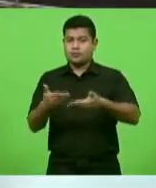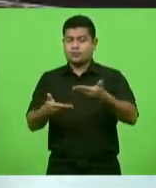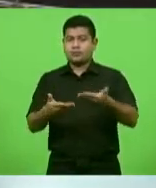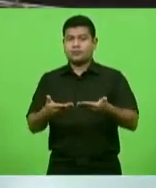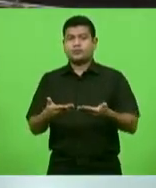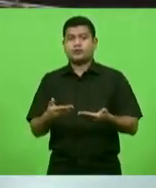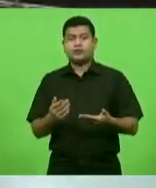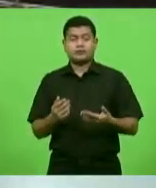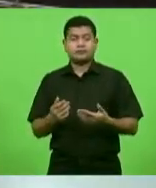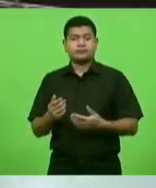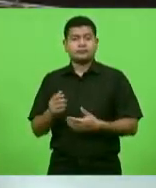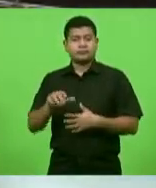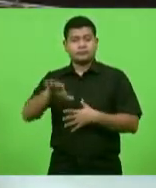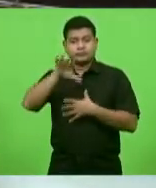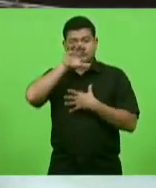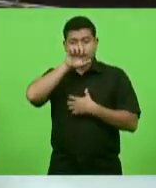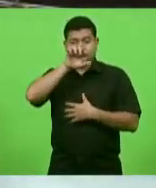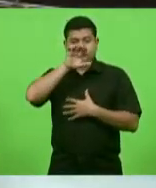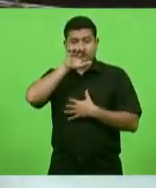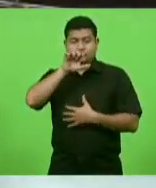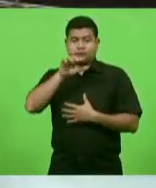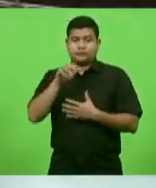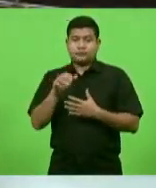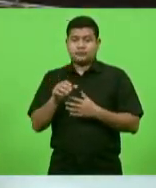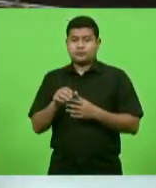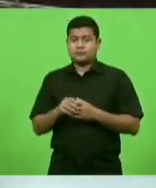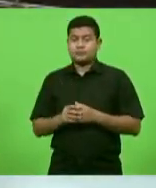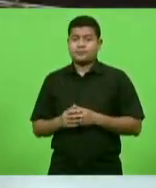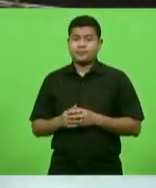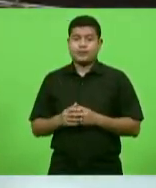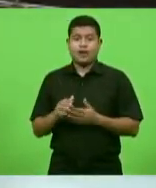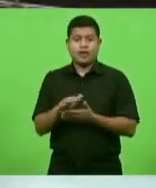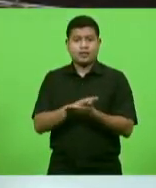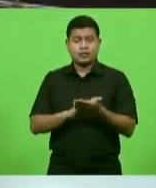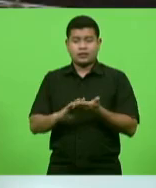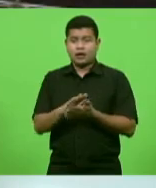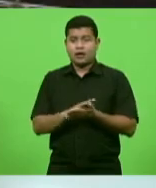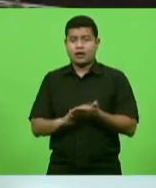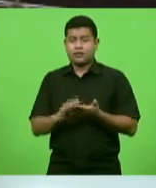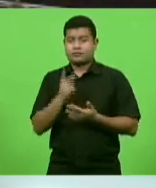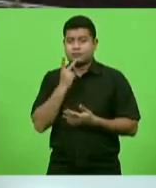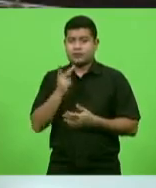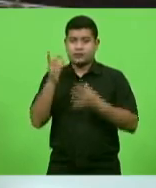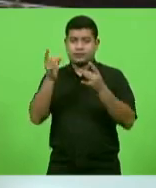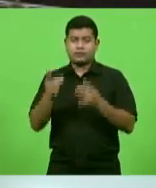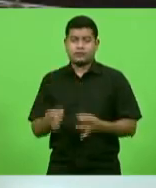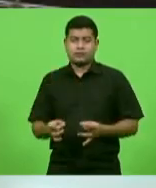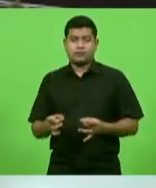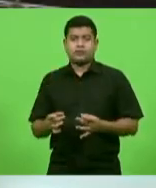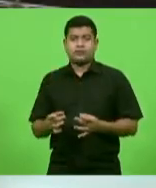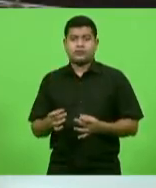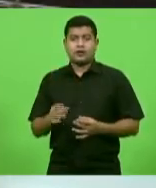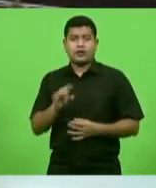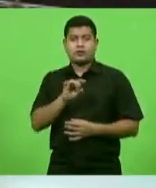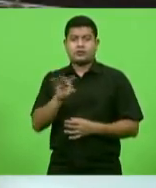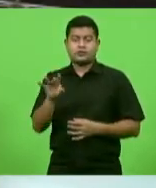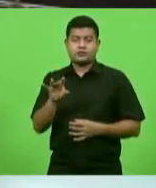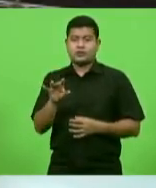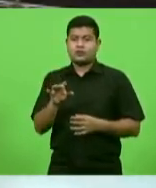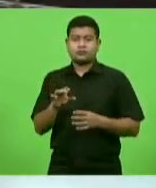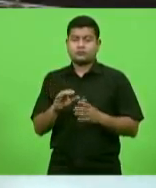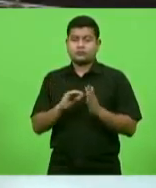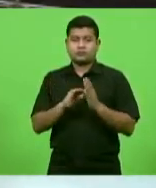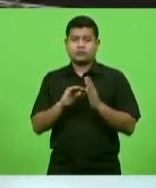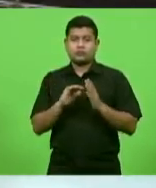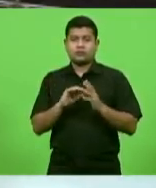dos respiradores em específico nada foi em específico era da maneira genérica